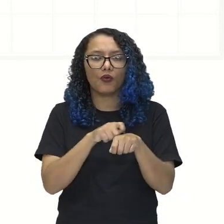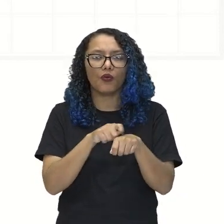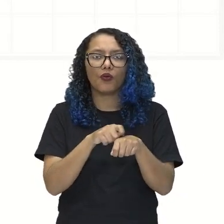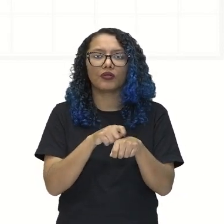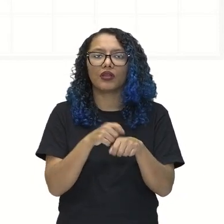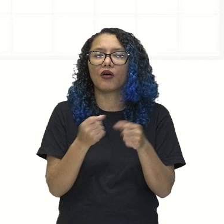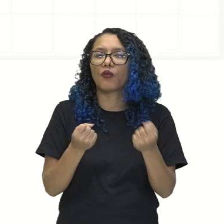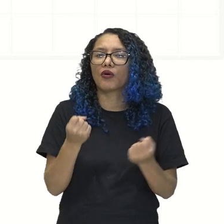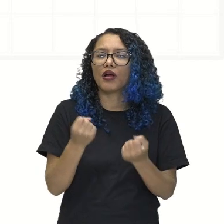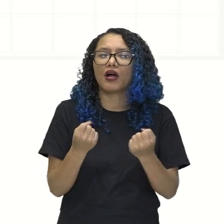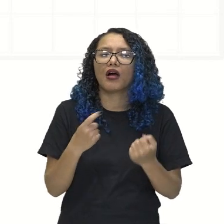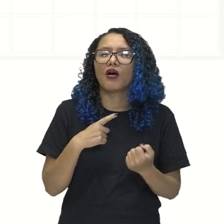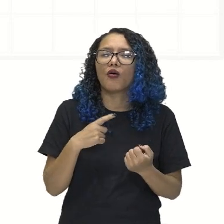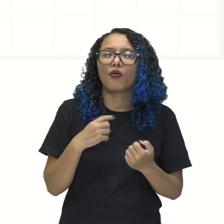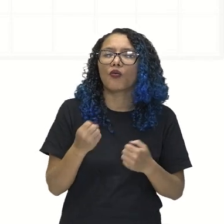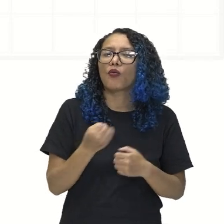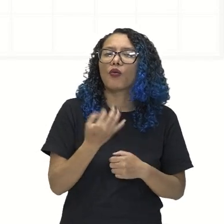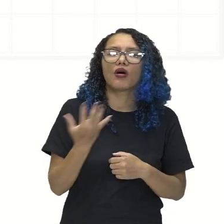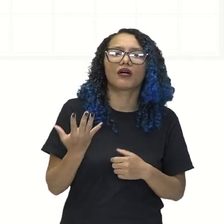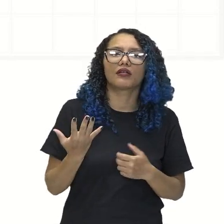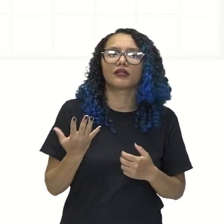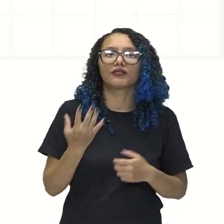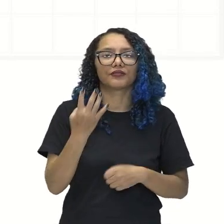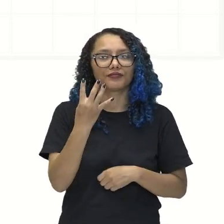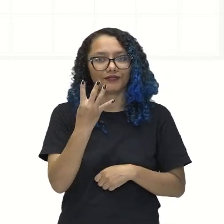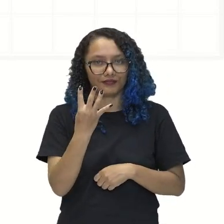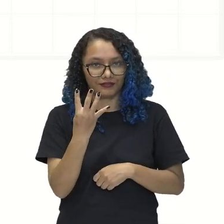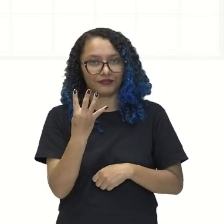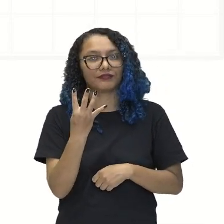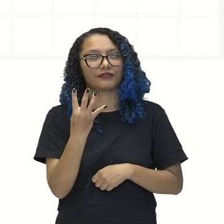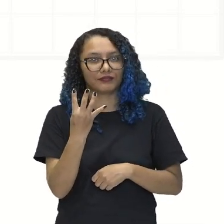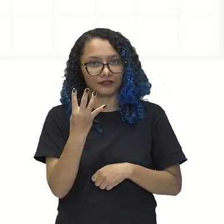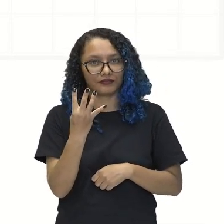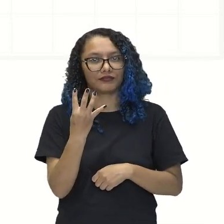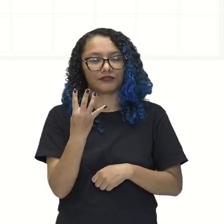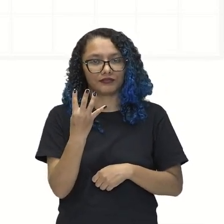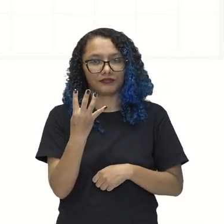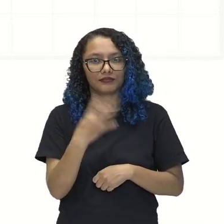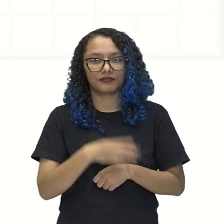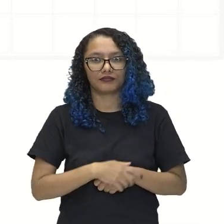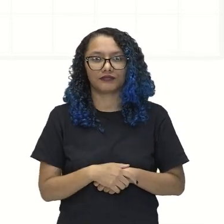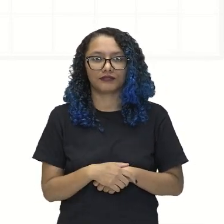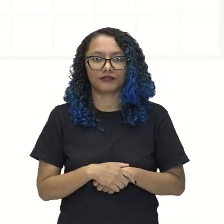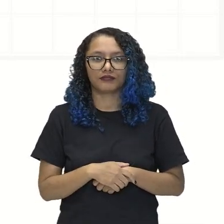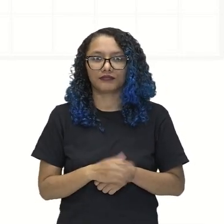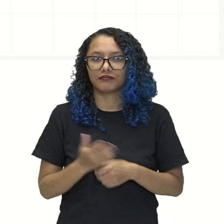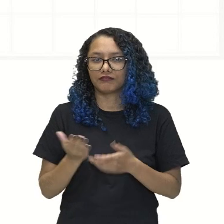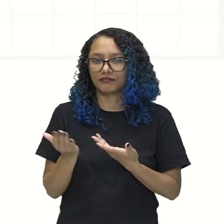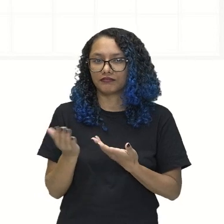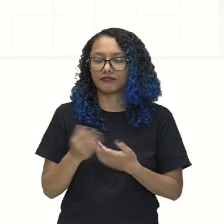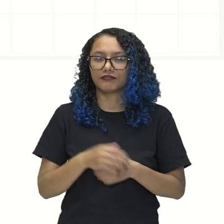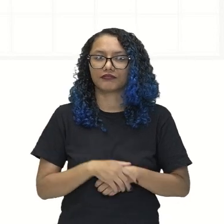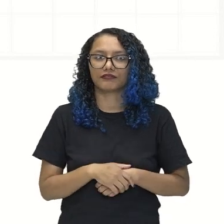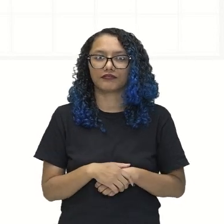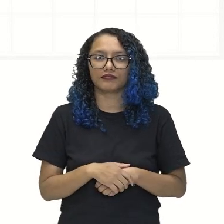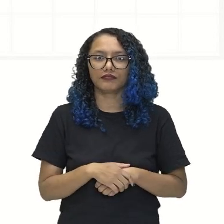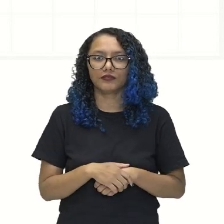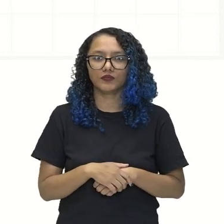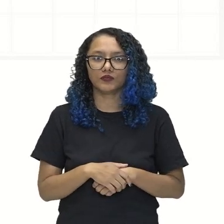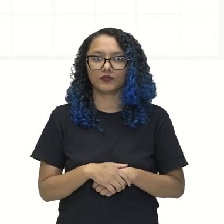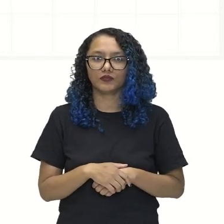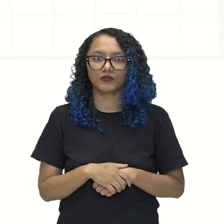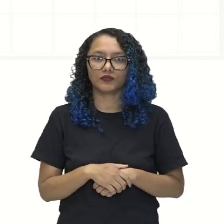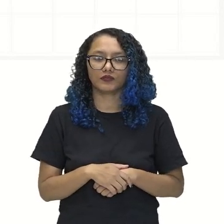ele possui 4 rodas. Então, os carros, olha, 4 rodas.